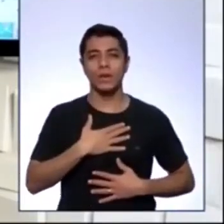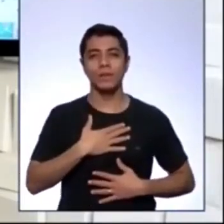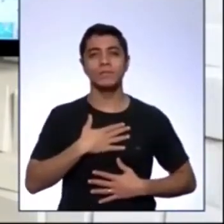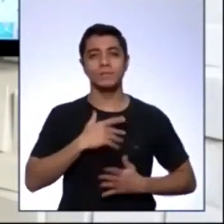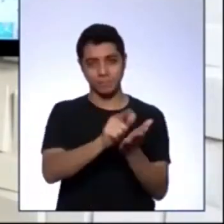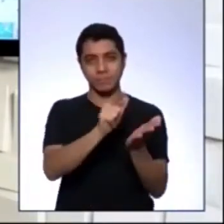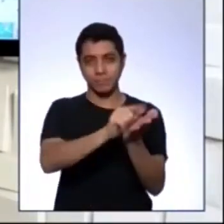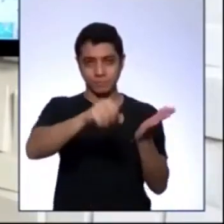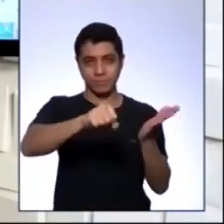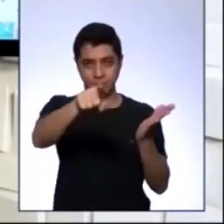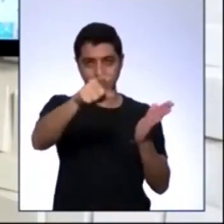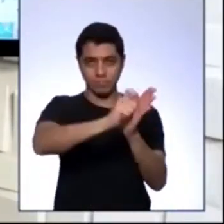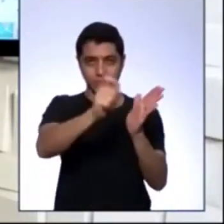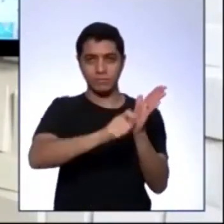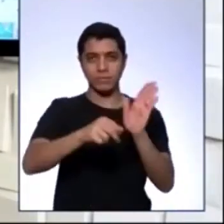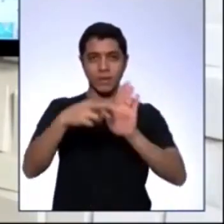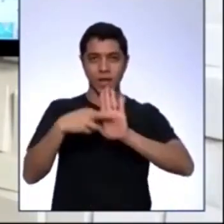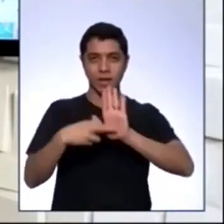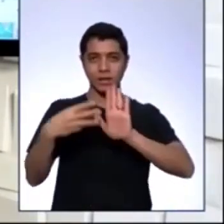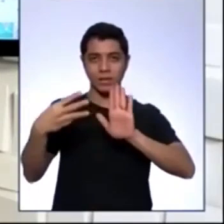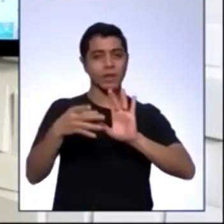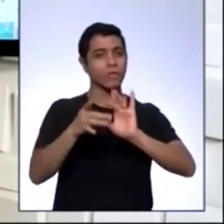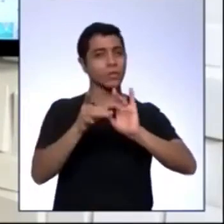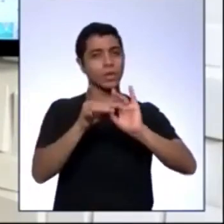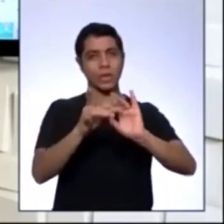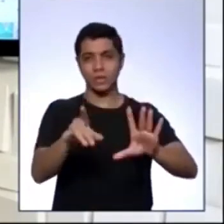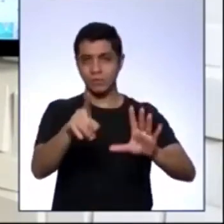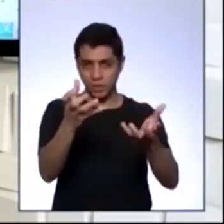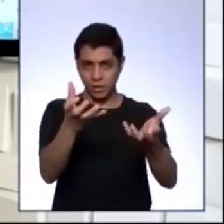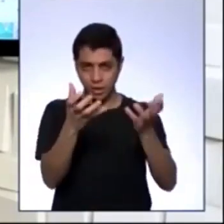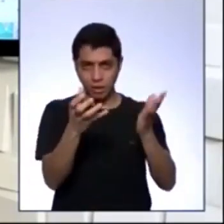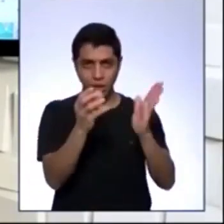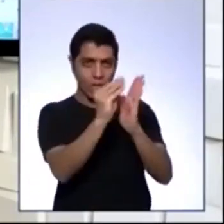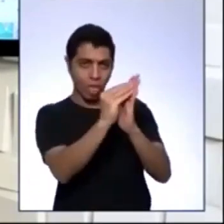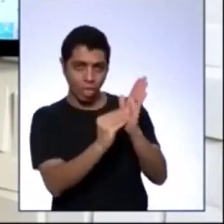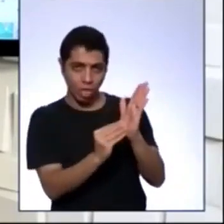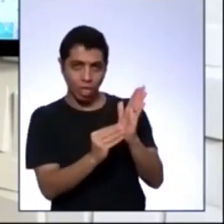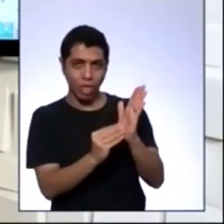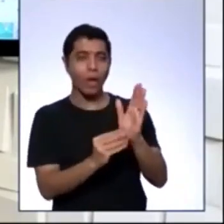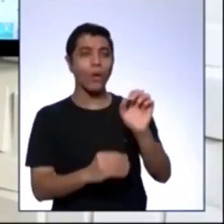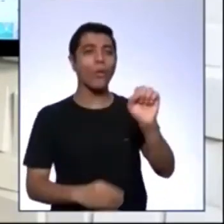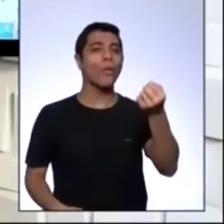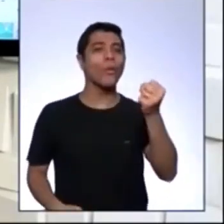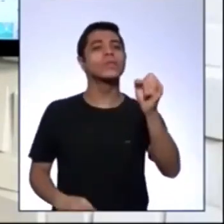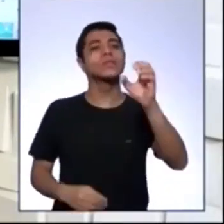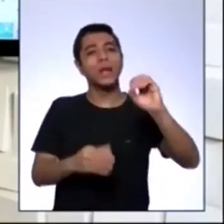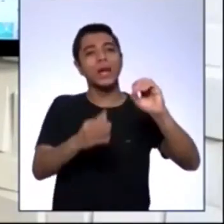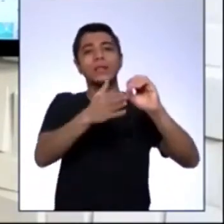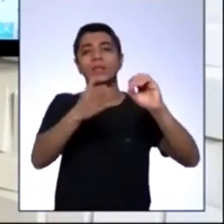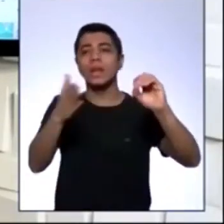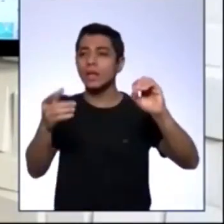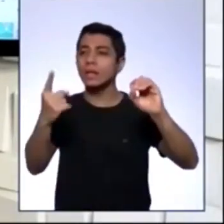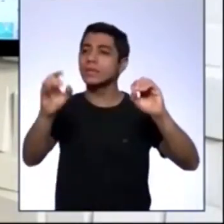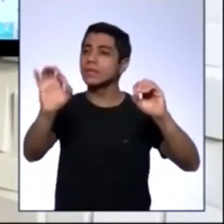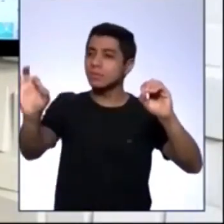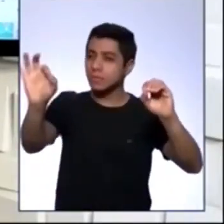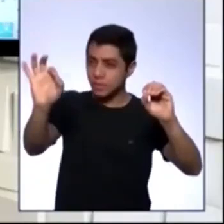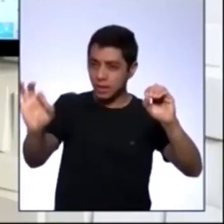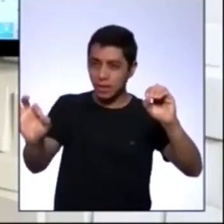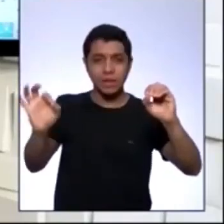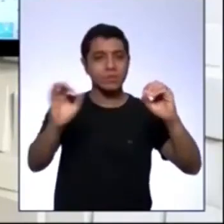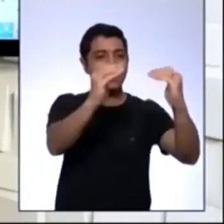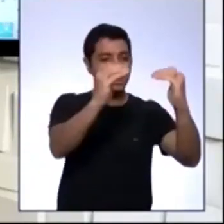igualzinho slide anterior pode montar gente fica à vontade 80 está para sempre 110